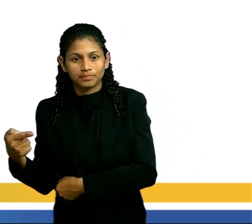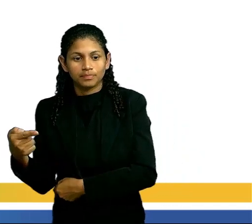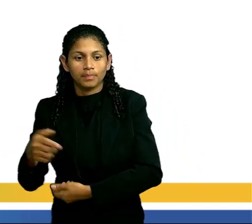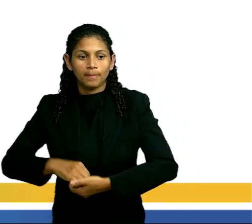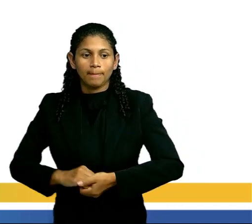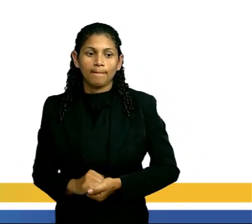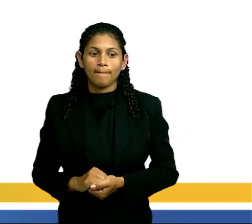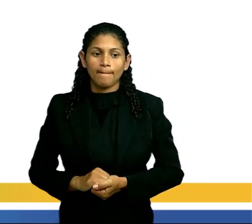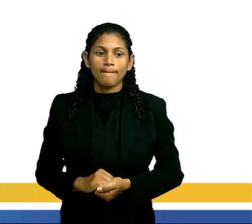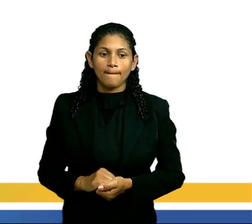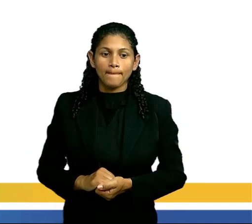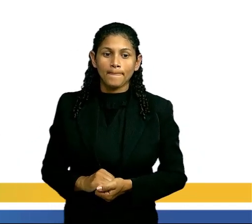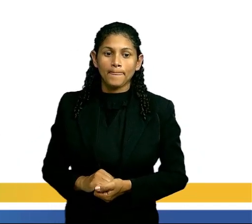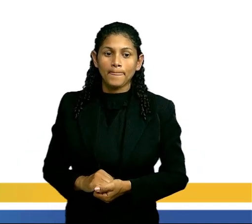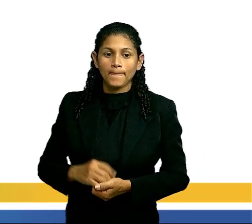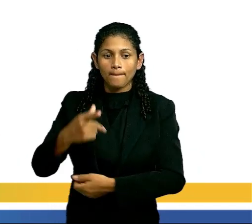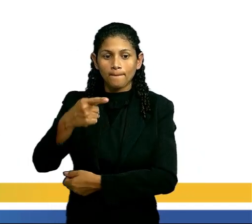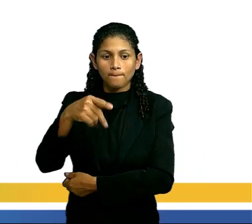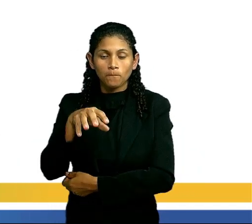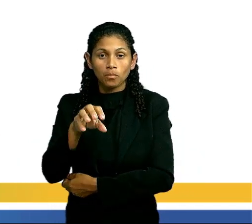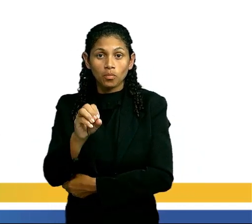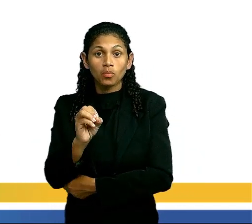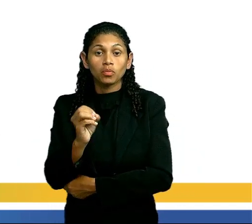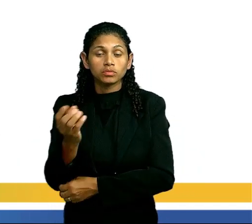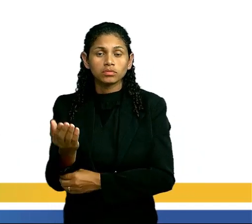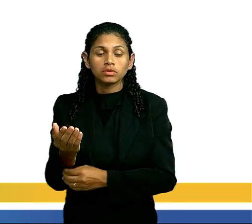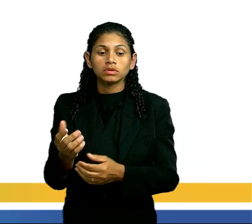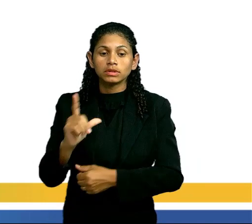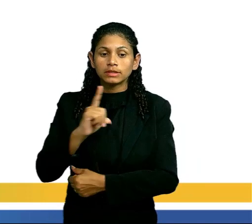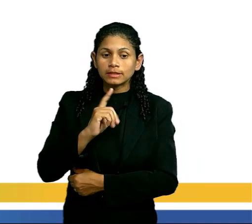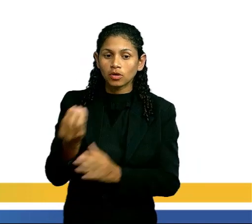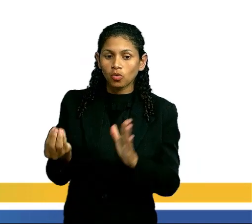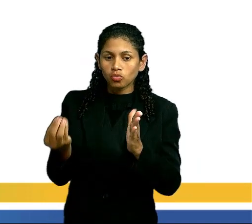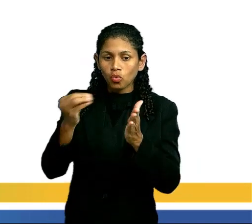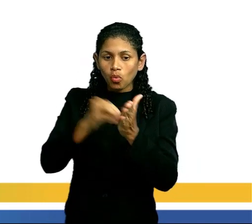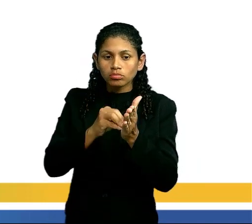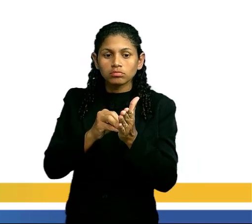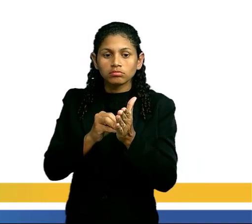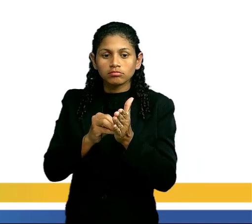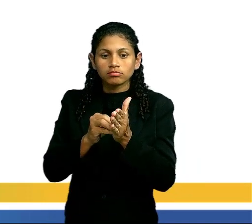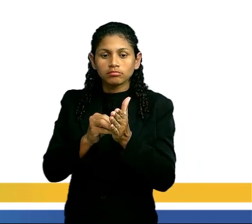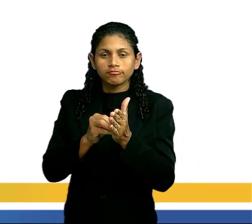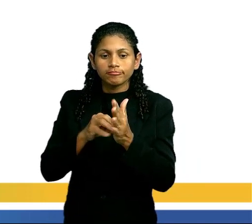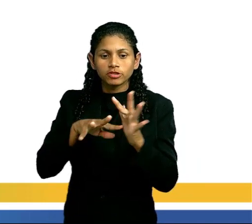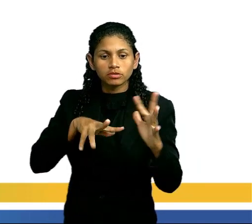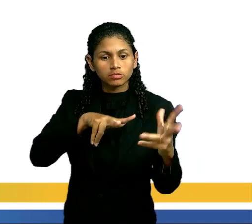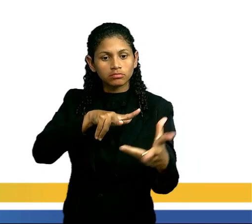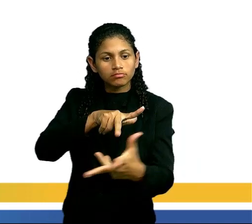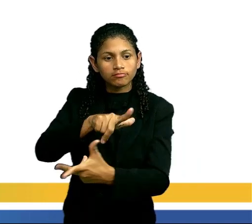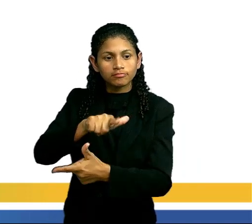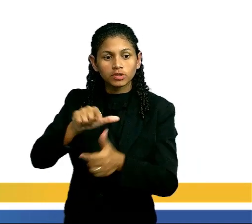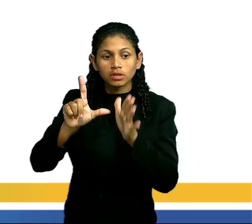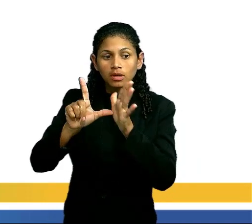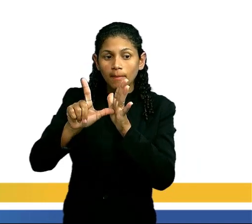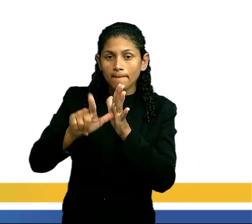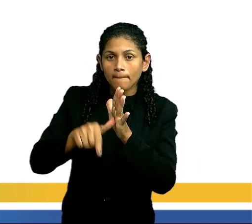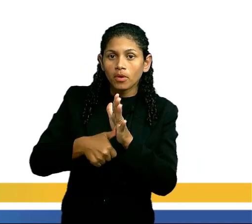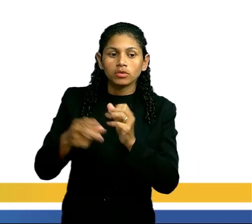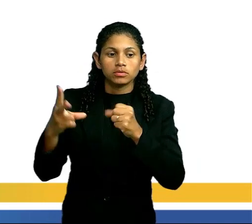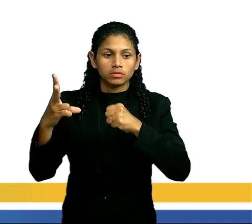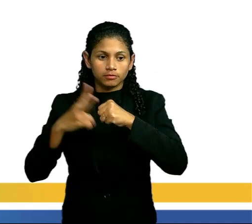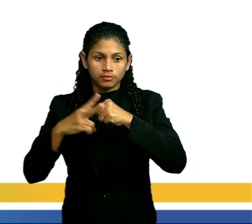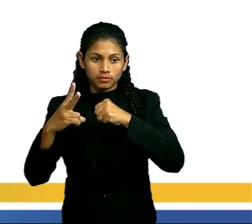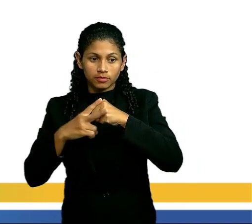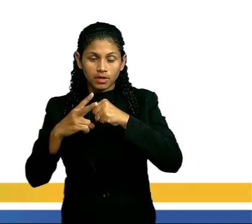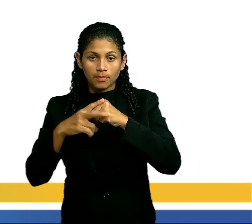imperativo e sempre no início da oração a que pertence. Veja o exemplo: entre meus filhos,